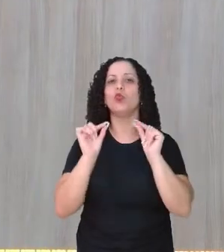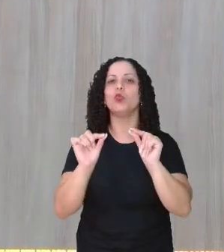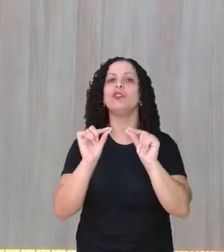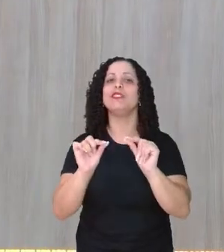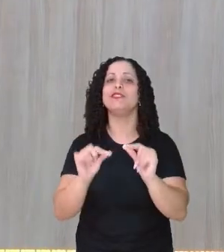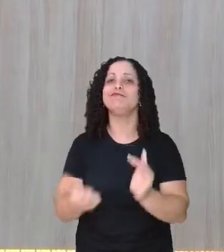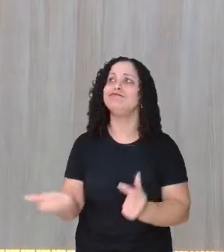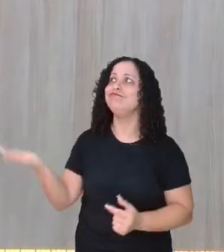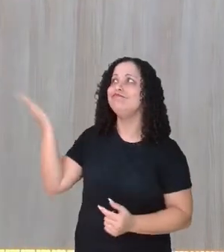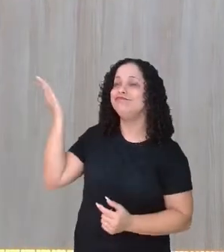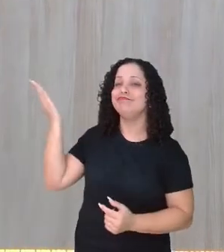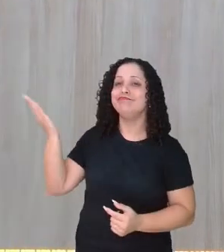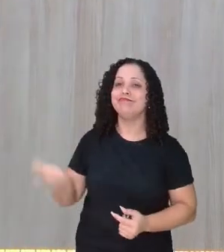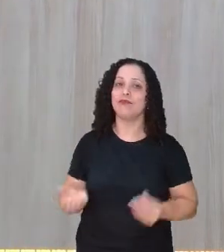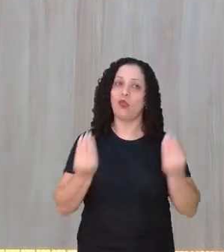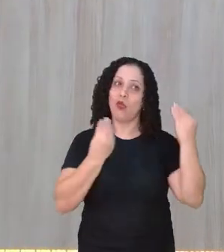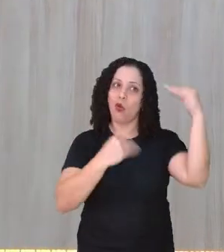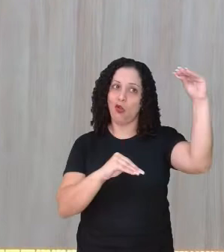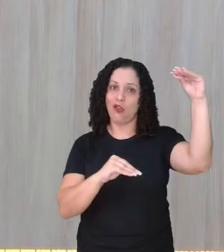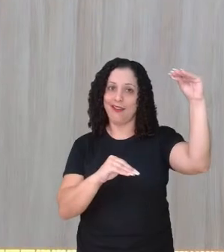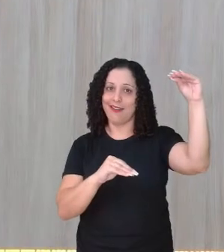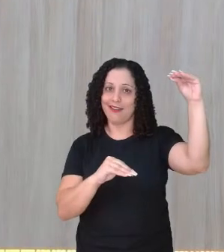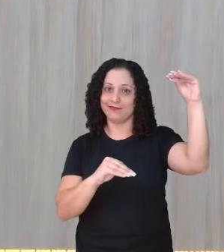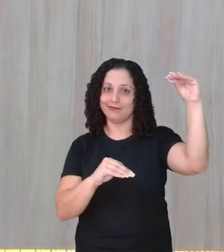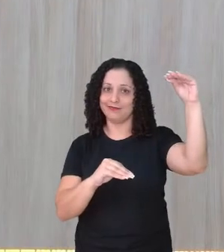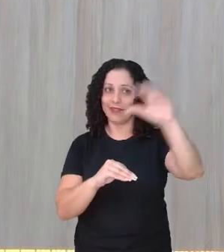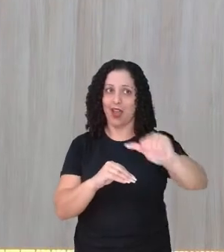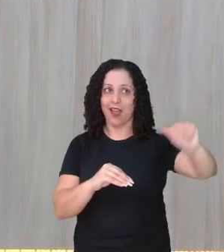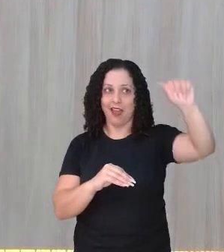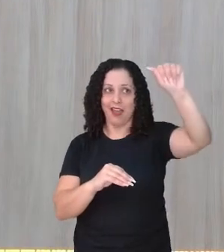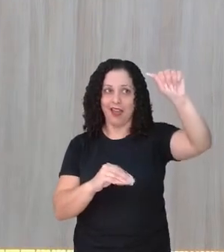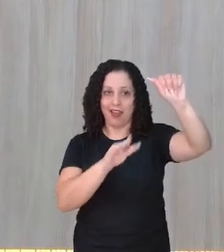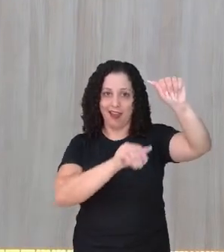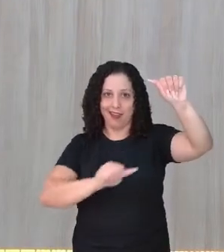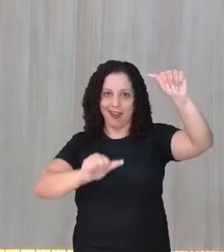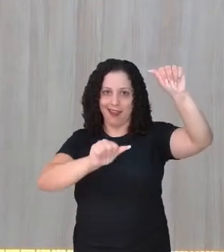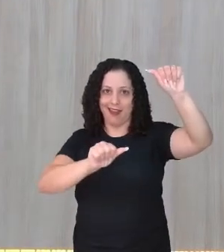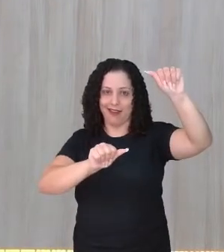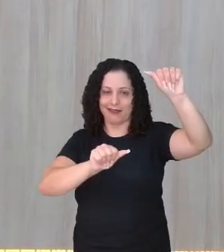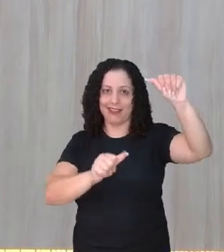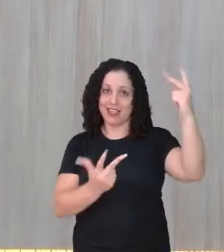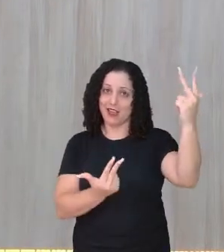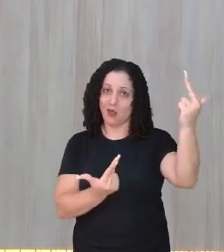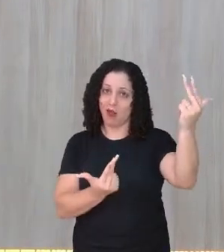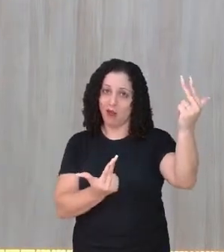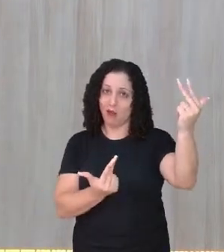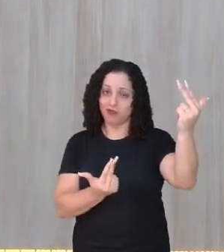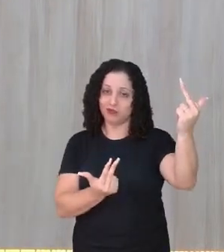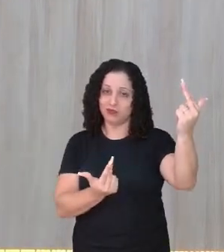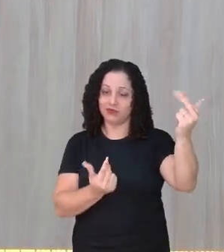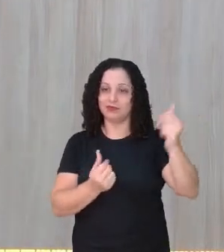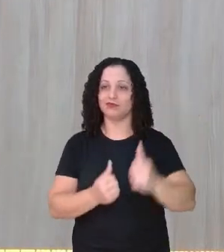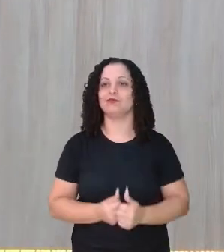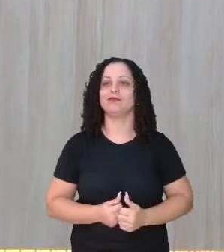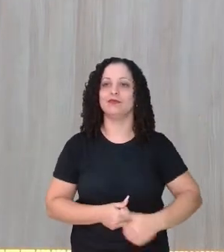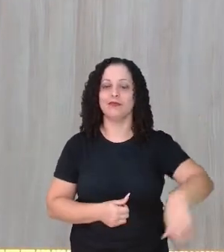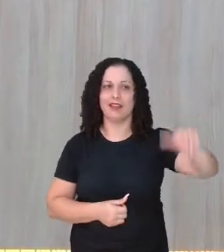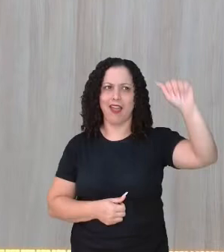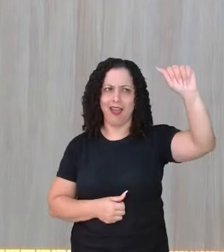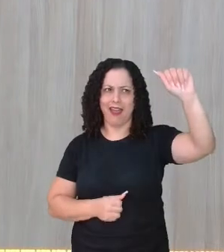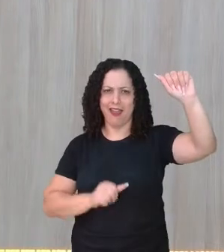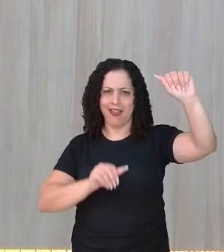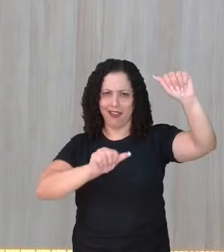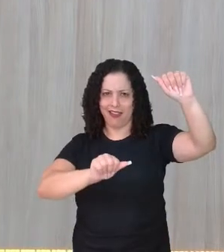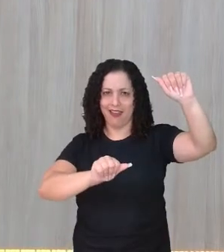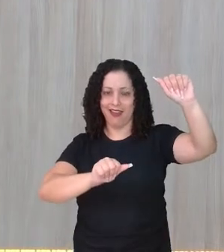escrever aqui? Eu posso representar os lados desse quadrado com a mesma letra. Então, aqui é igual a A e